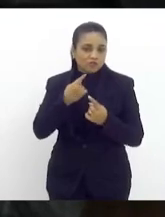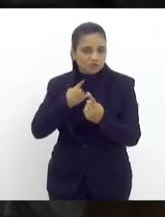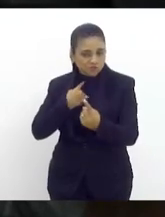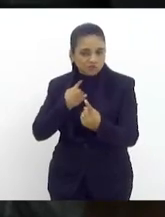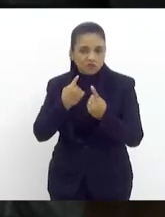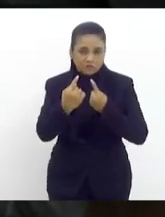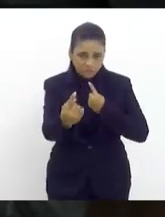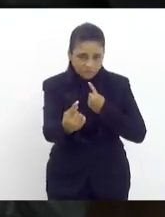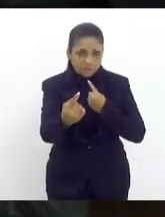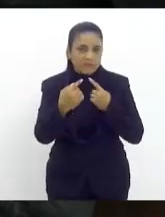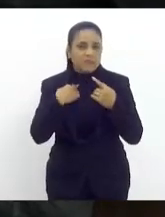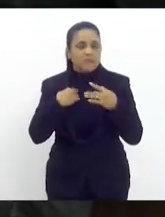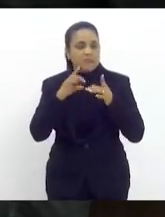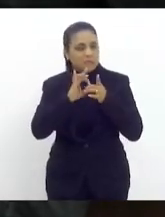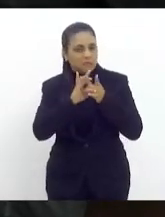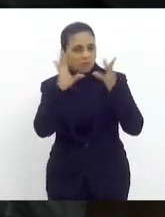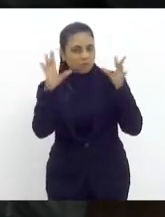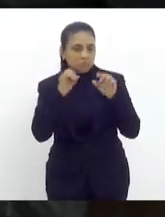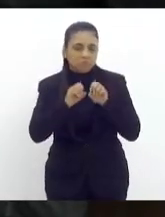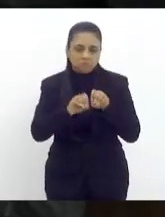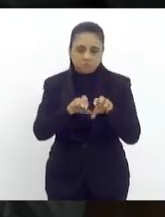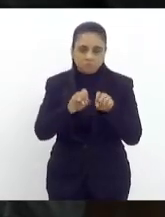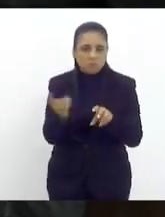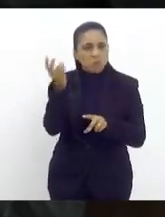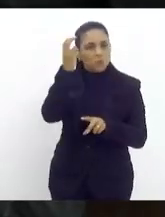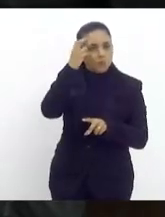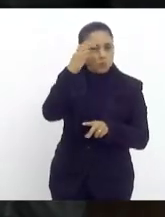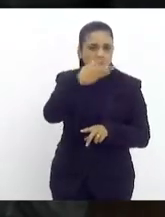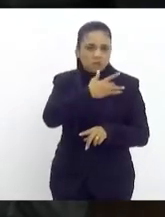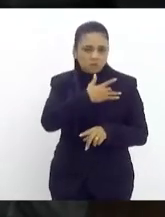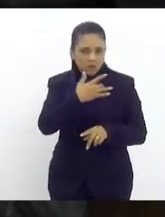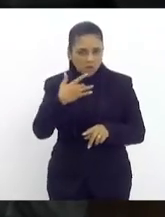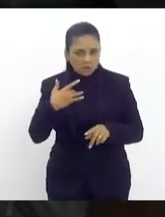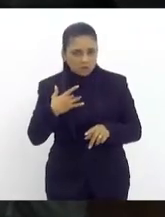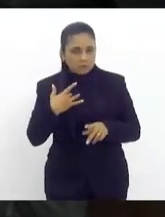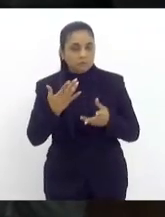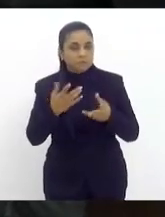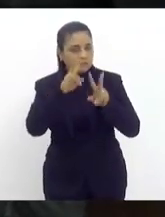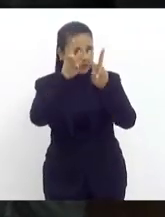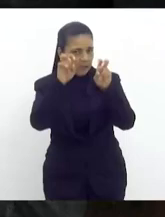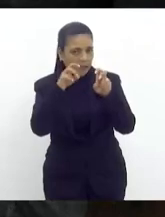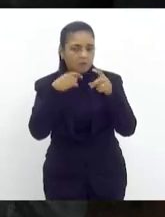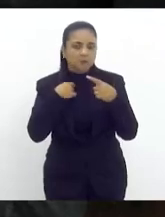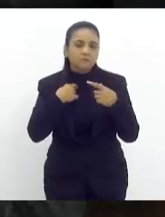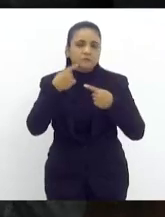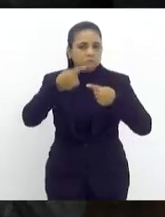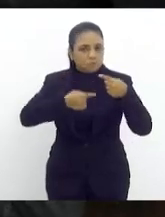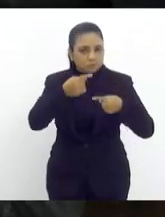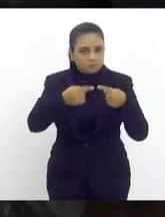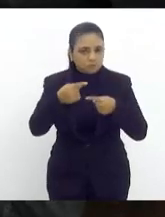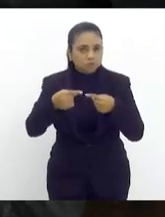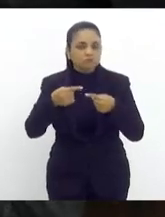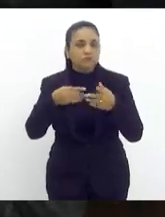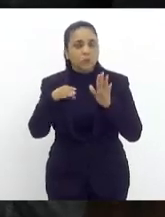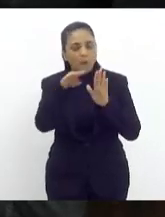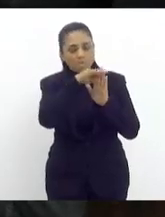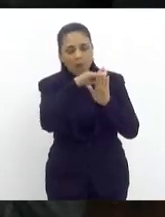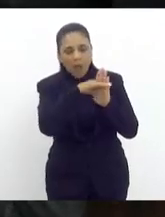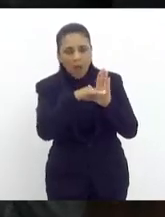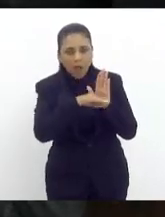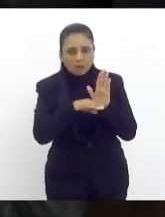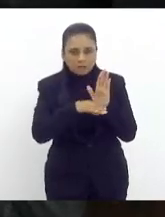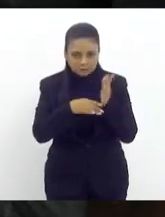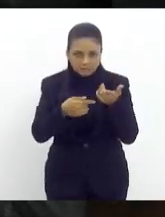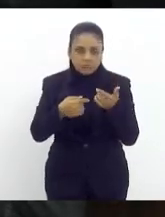democracia, a gente fala de educação, a gente fala de cultura, a gente fala de saúde, e essa é uma pauta que grita muito, né, no